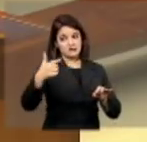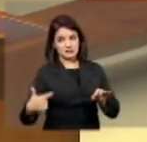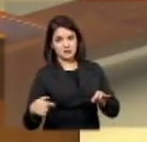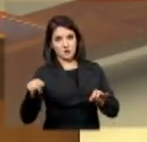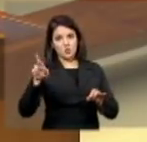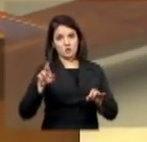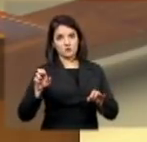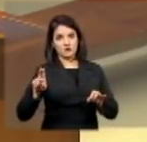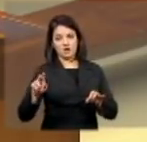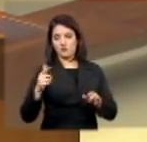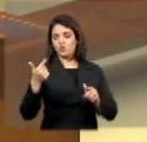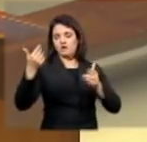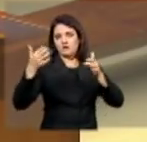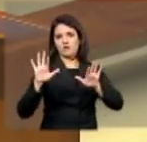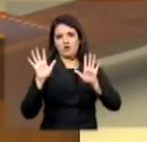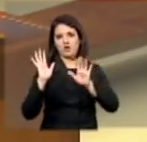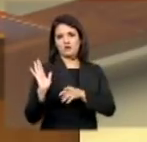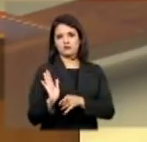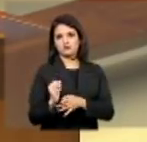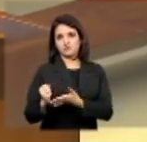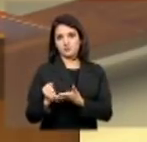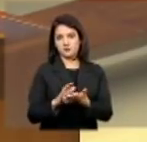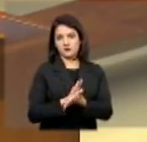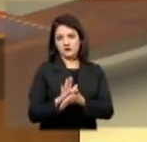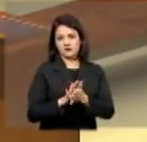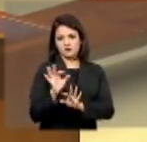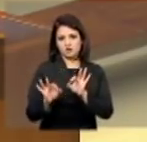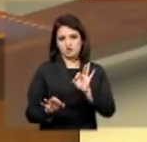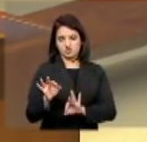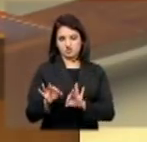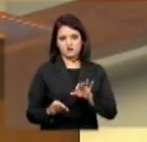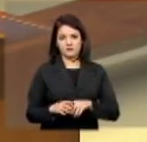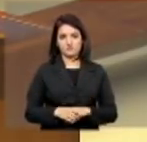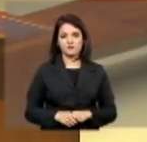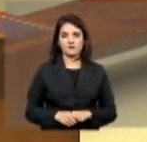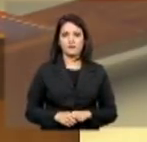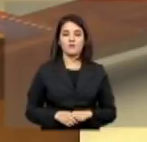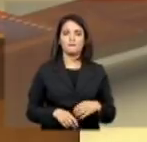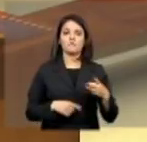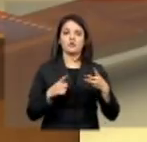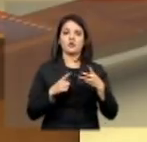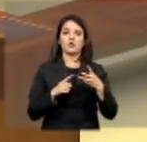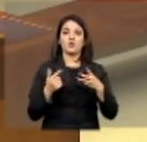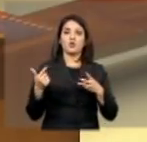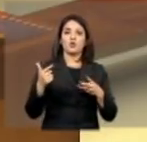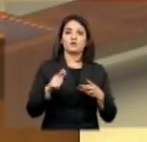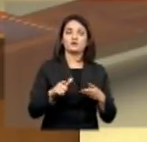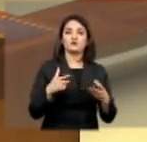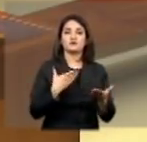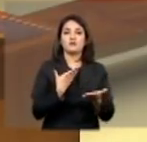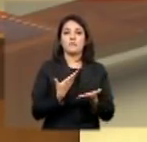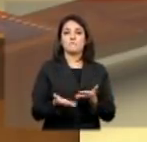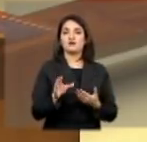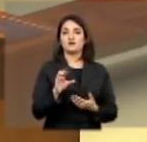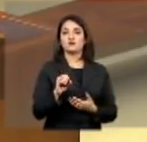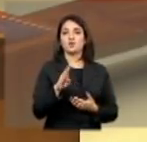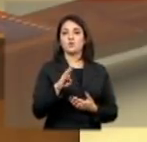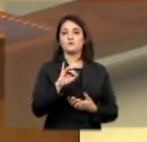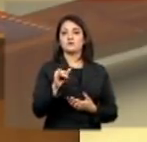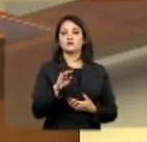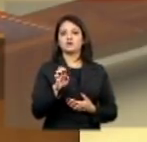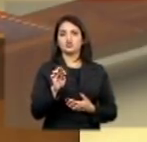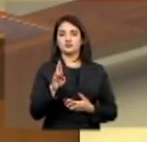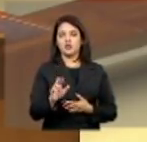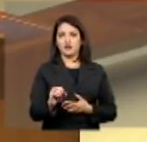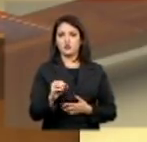vou me aprofundar é uma eventual perda de objeto da impetração suscitada em algum